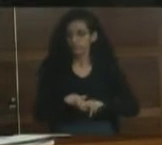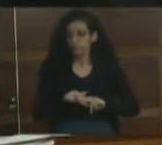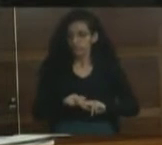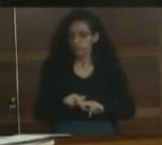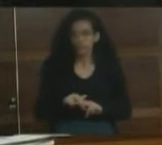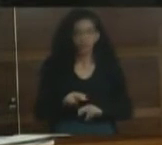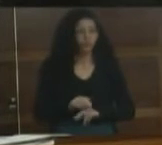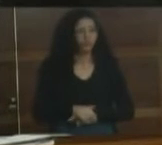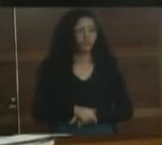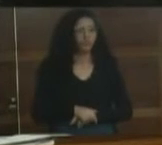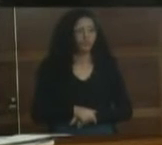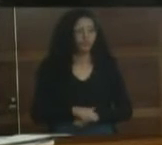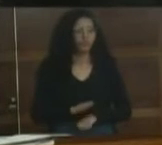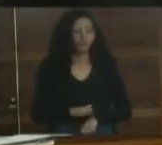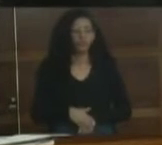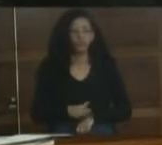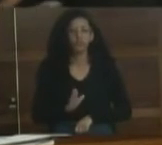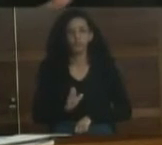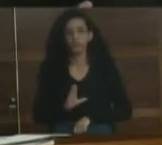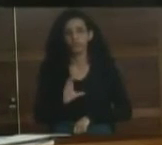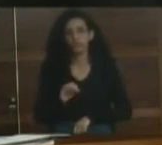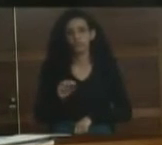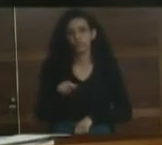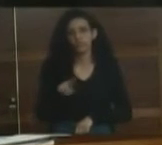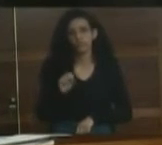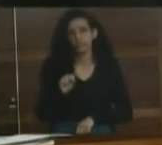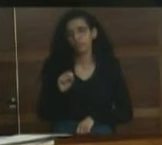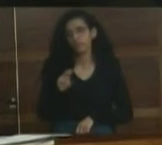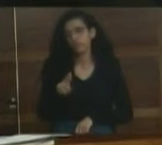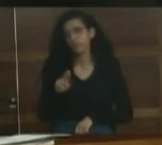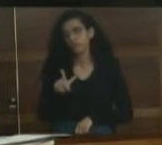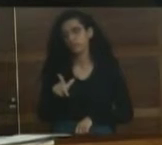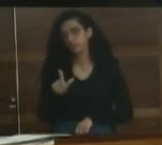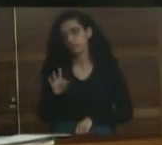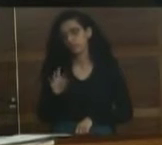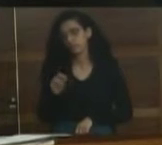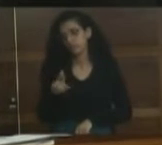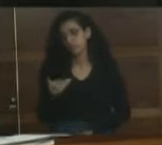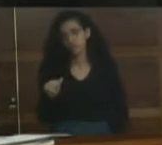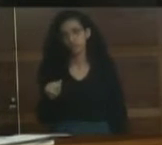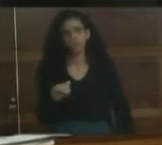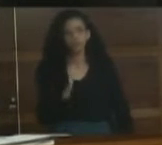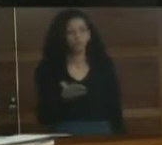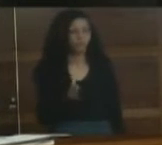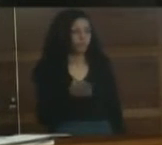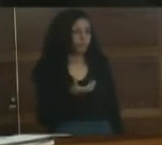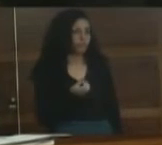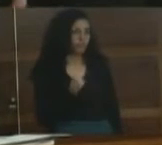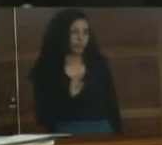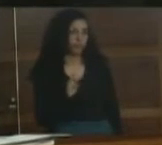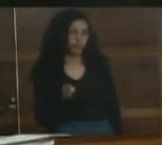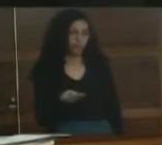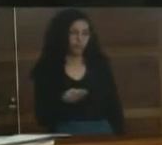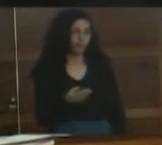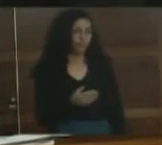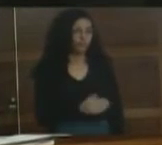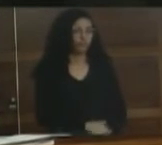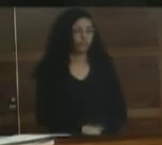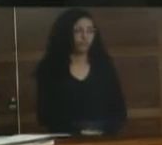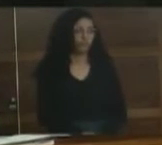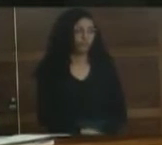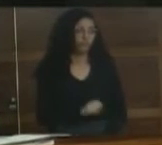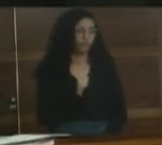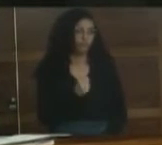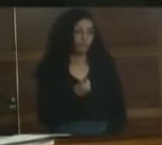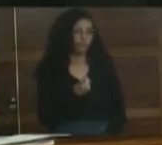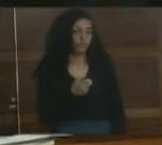do secretário de finanças mas o serviço de consultoria esse que eu acabei de falar que em torno de seis milhões de reagir então seja bota